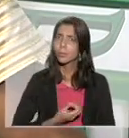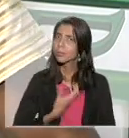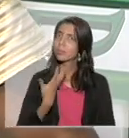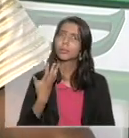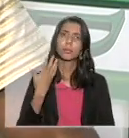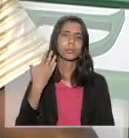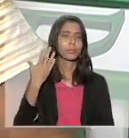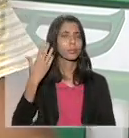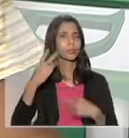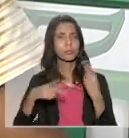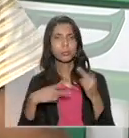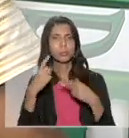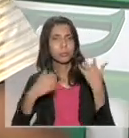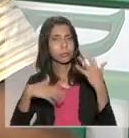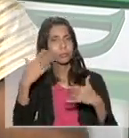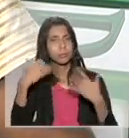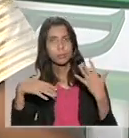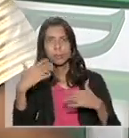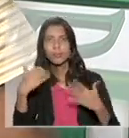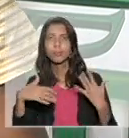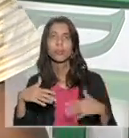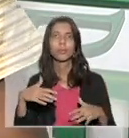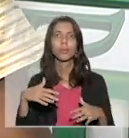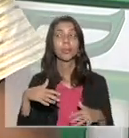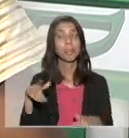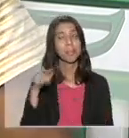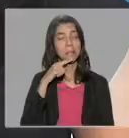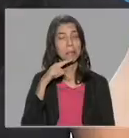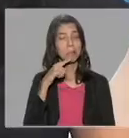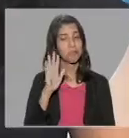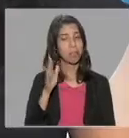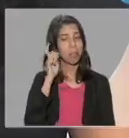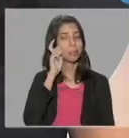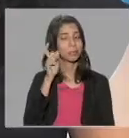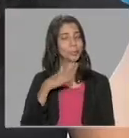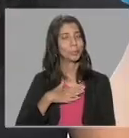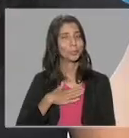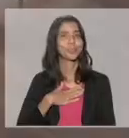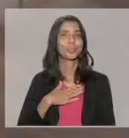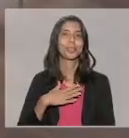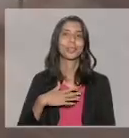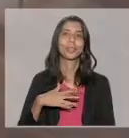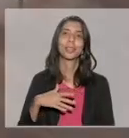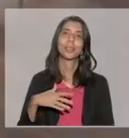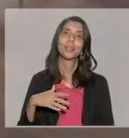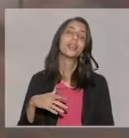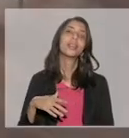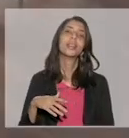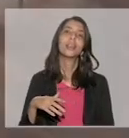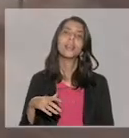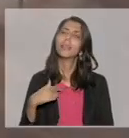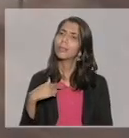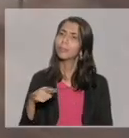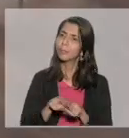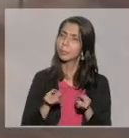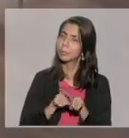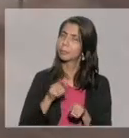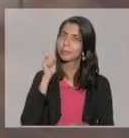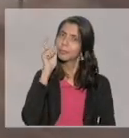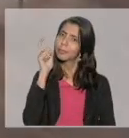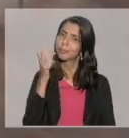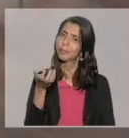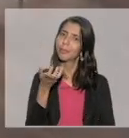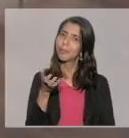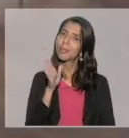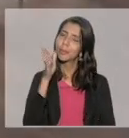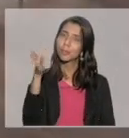poesia, cara. o pessoal contando poesia, Nossa. cantando. Ó, Gabi já tá interessada, hein? Fazendo Ai, atividade. que bem, eu também me interessei Eu nesse